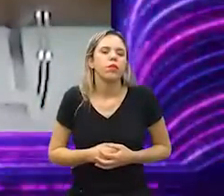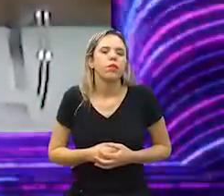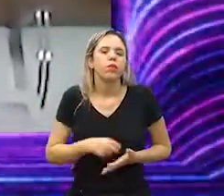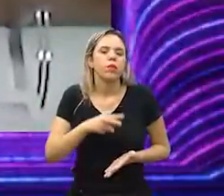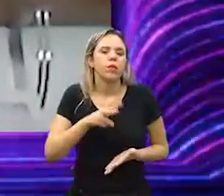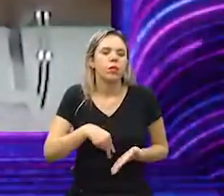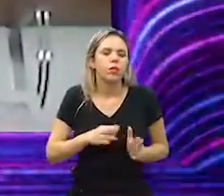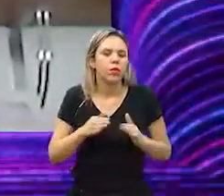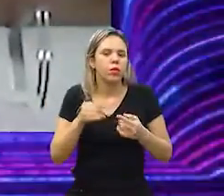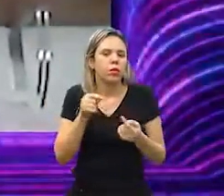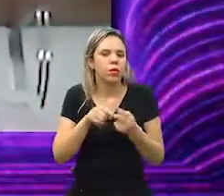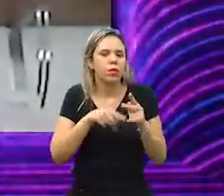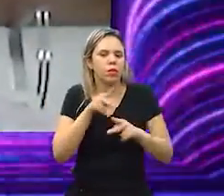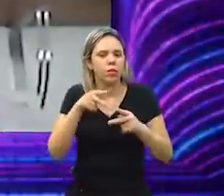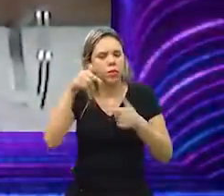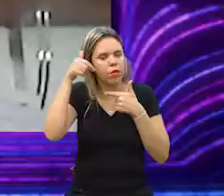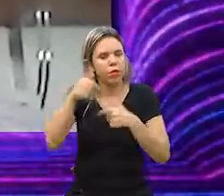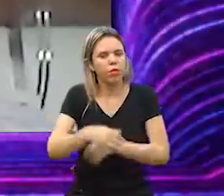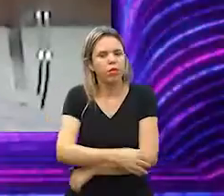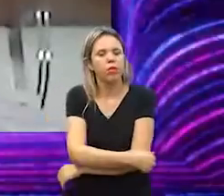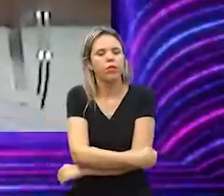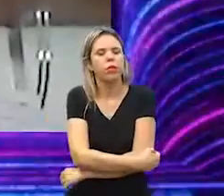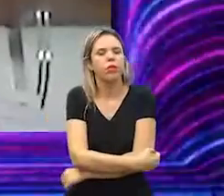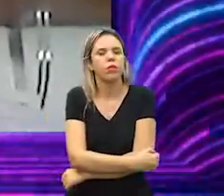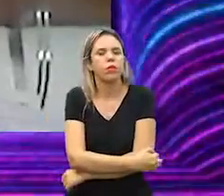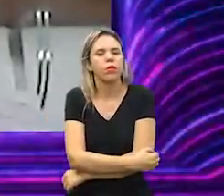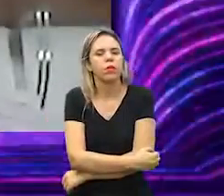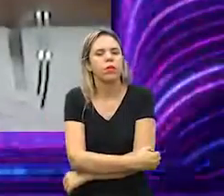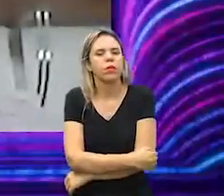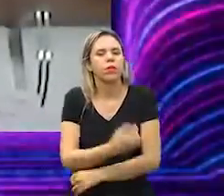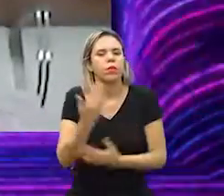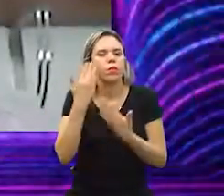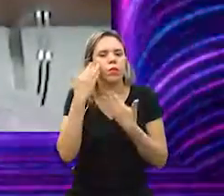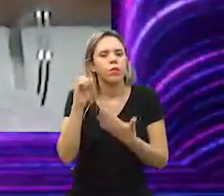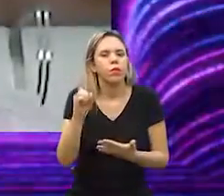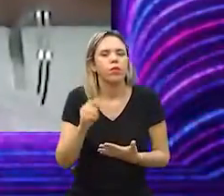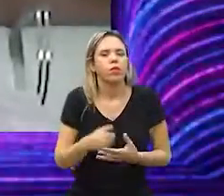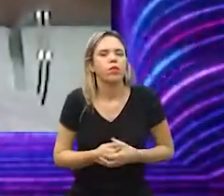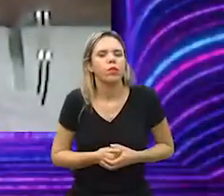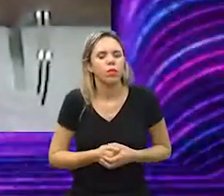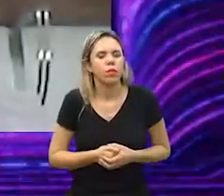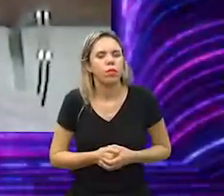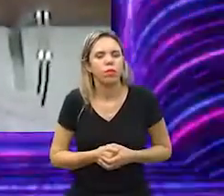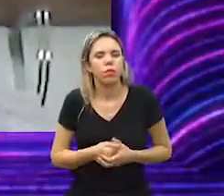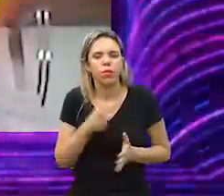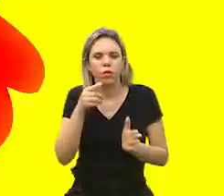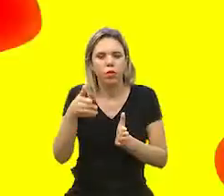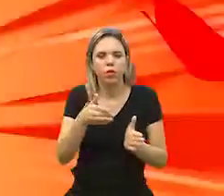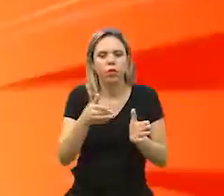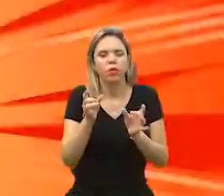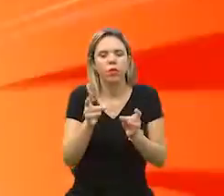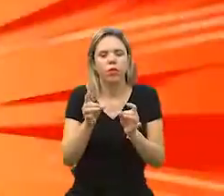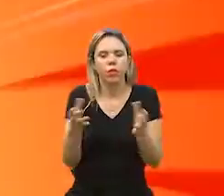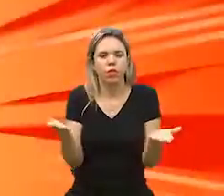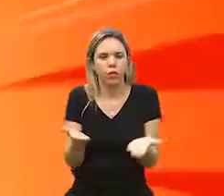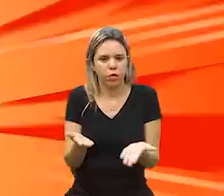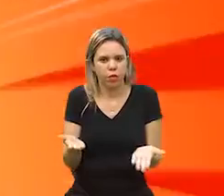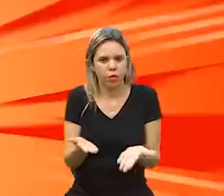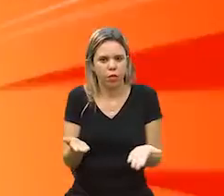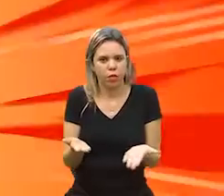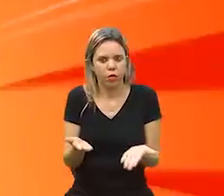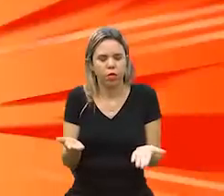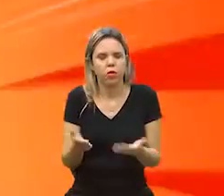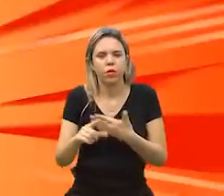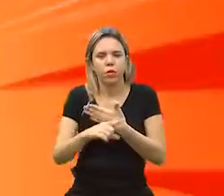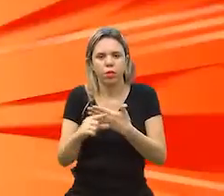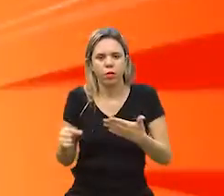o leitor se identifique com os personagens que estão ali, né? E graças a Deus, assim, No Fundo do Rio começou a ser vendido agora, né? Ele está